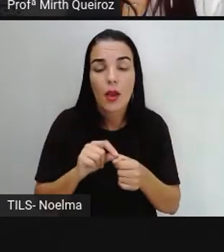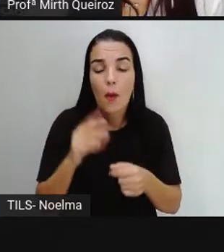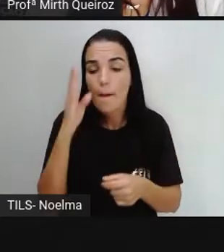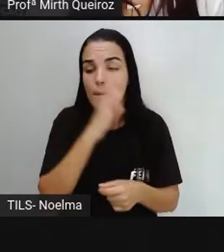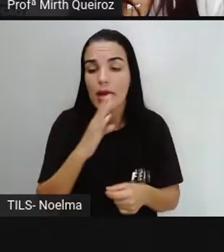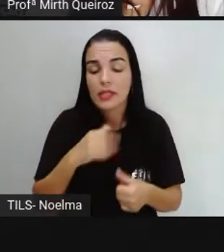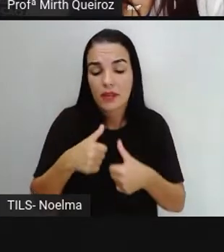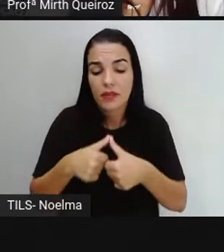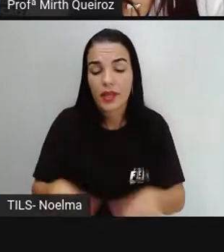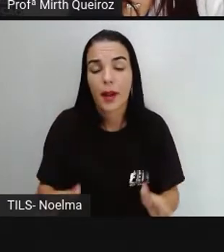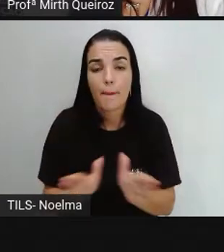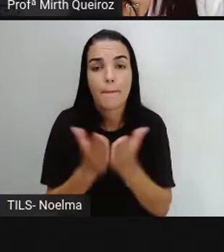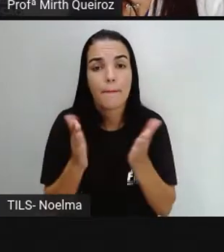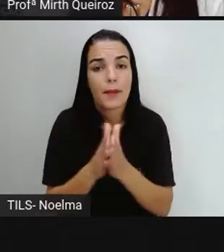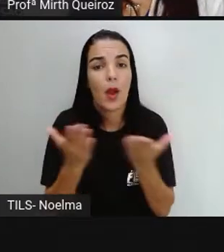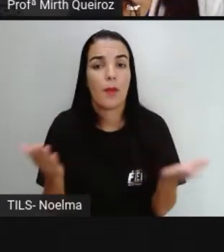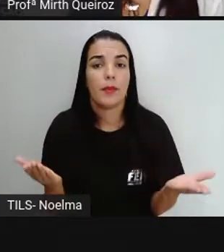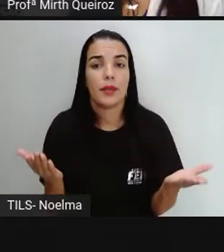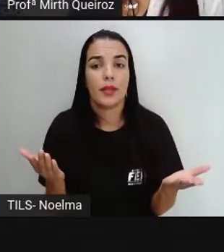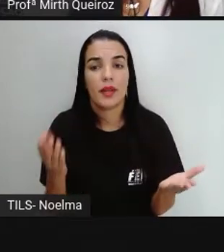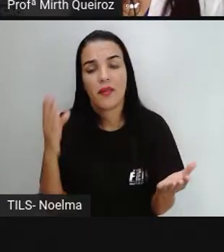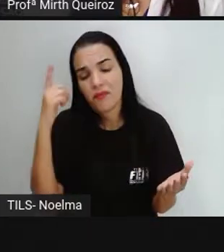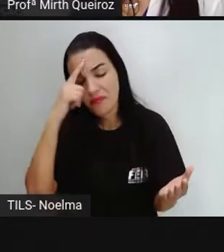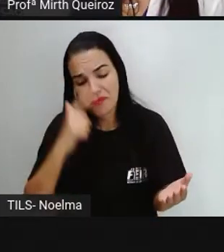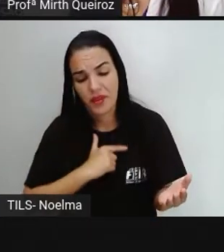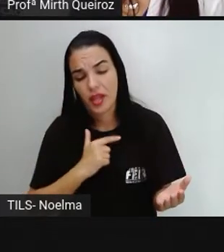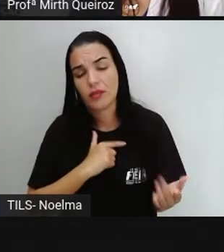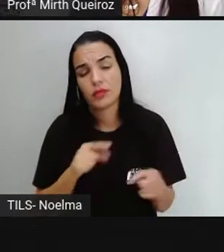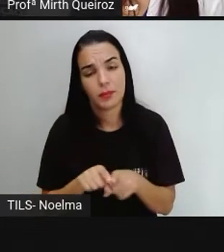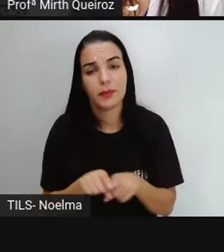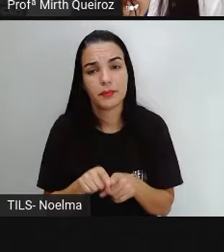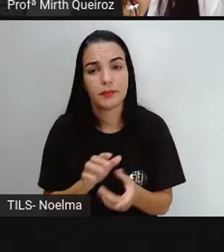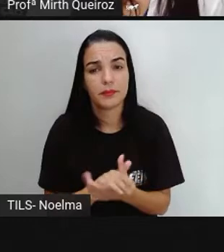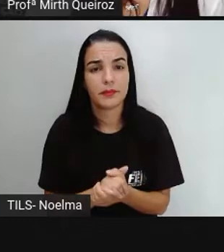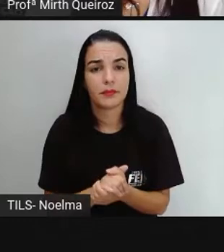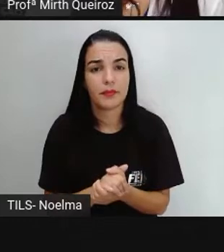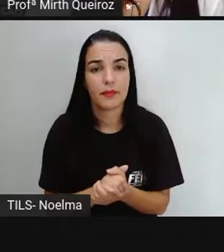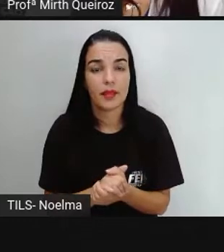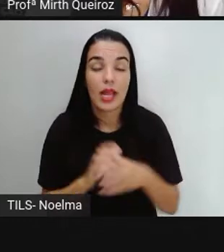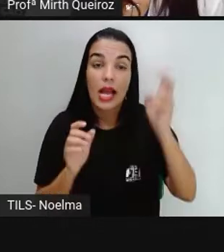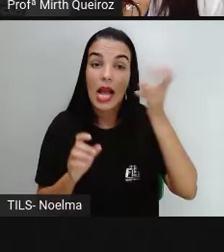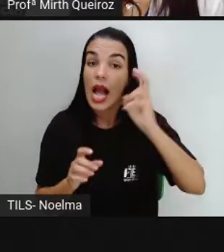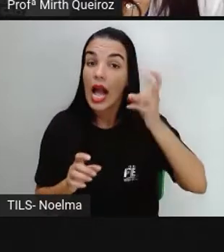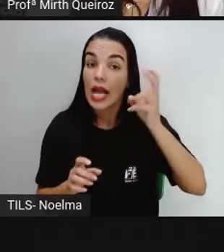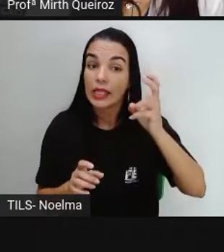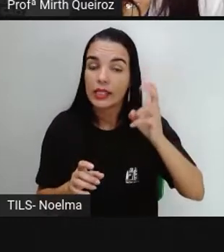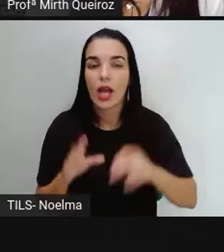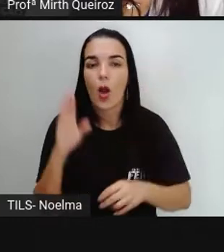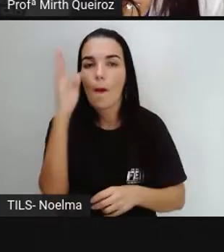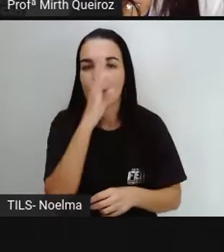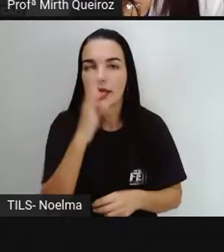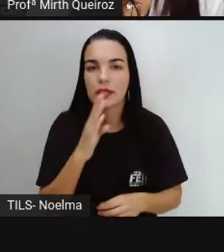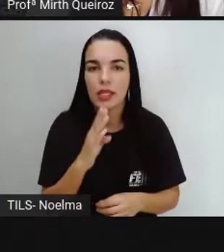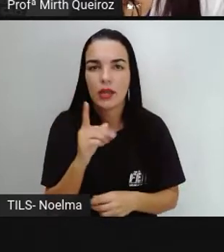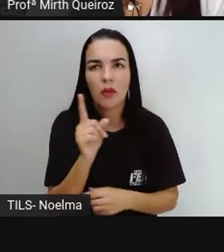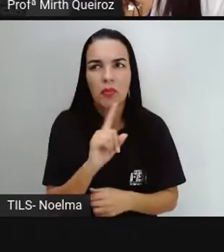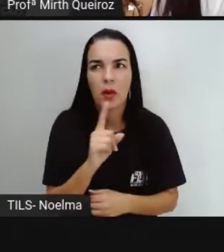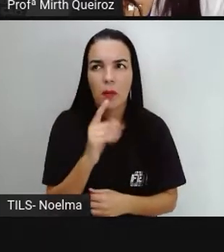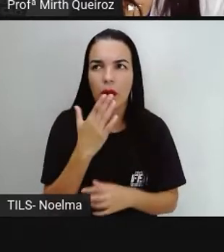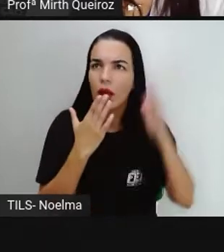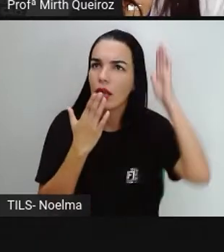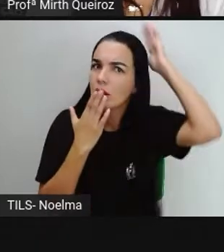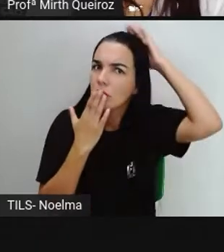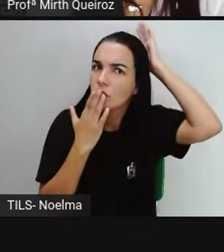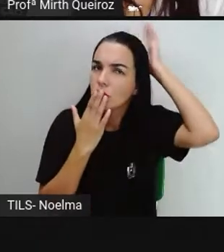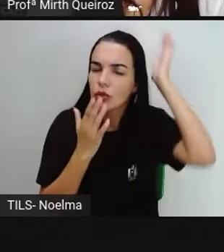Brasil ficaria pobre, né? Muito pobre, muito feio, muito feio. E 5, o brasileiro não é